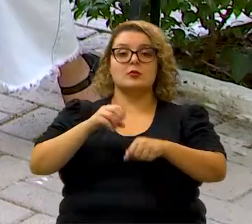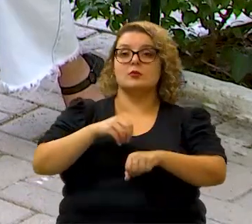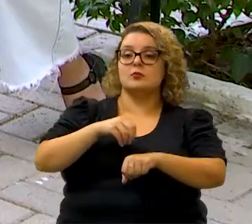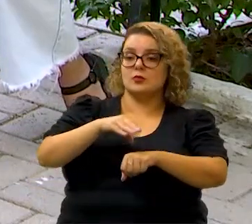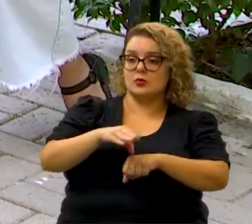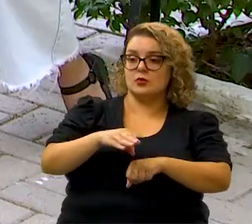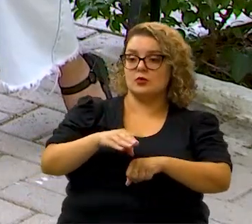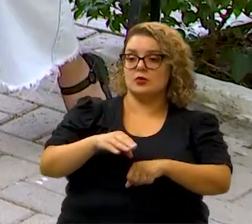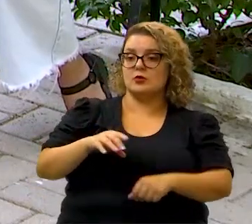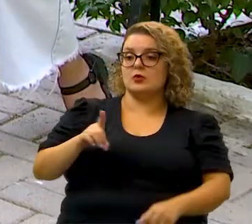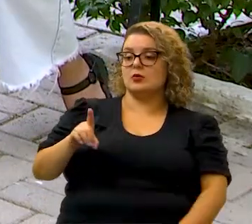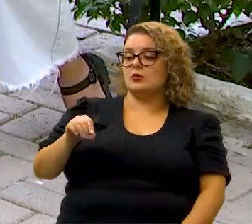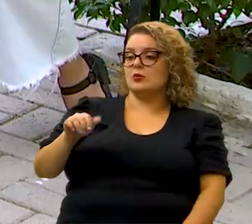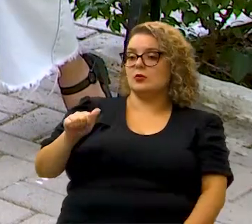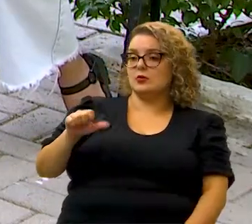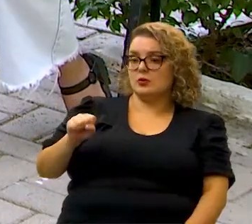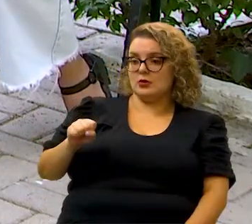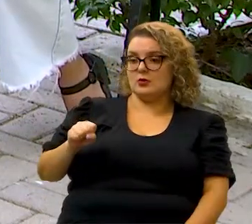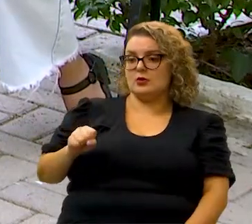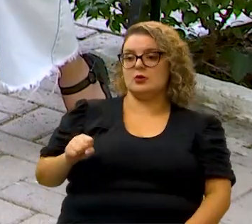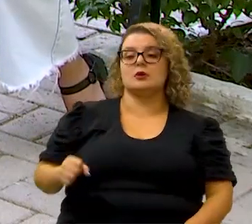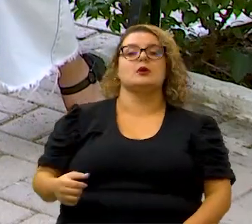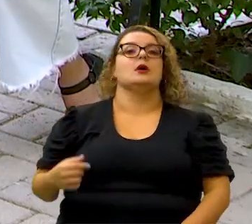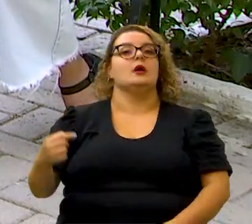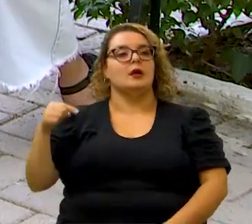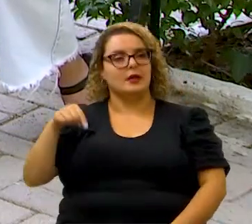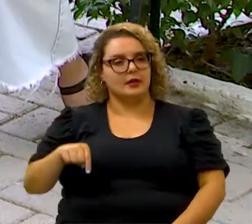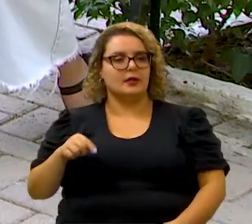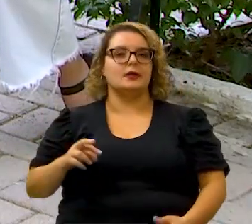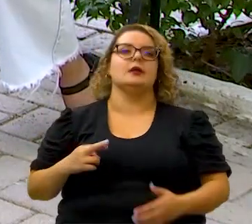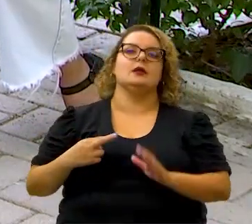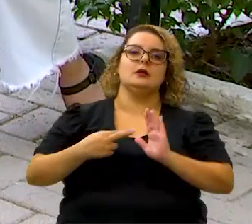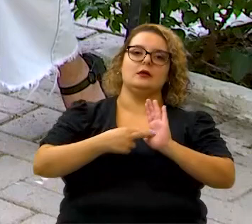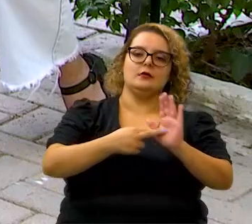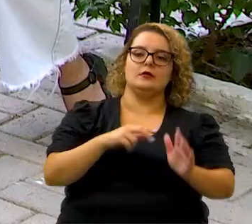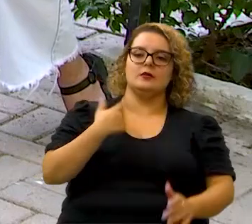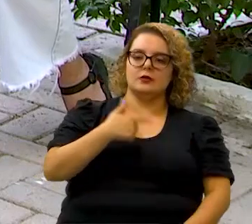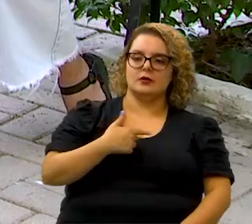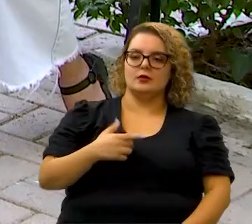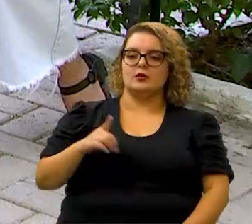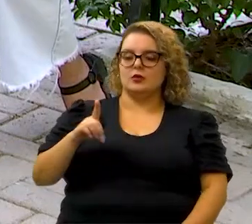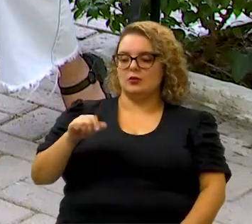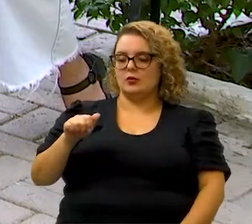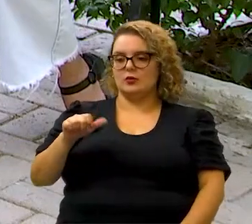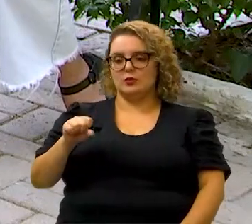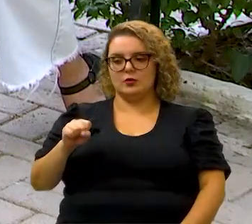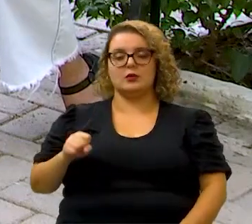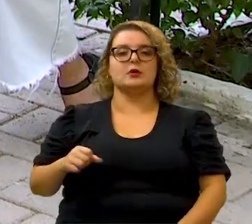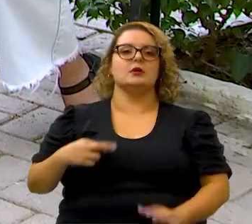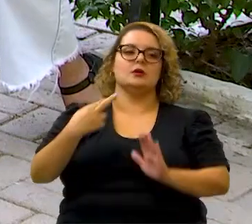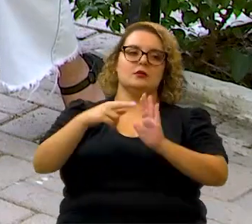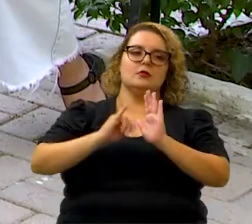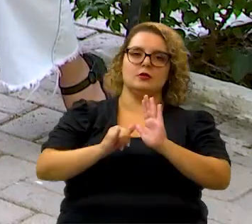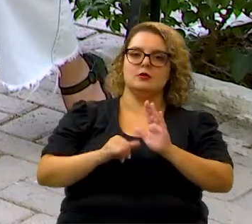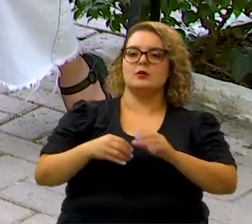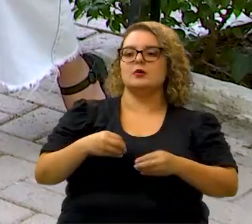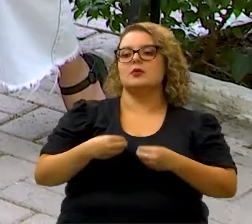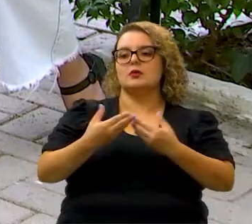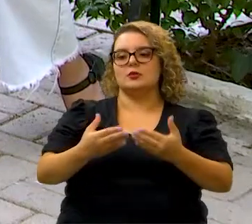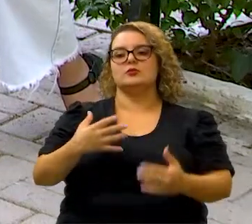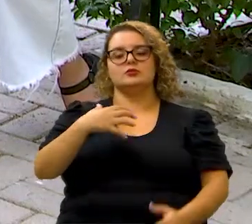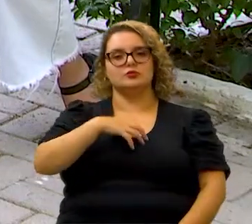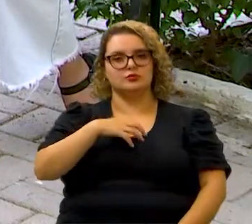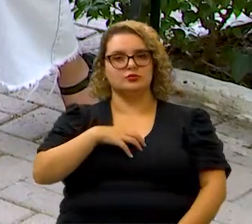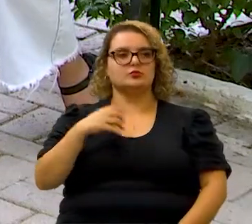também, e fazer um encaminhamento para o DOAS. E aí o DOAS nos referencia. Então, quando o DOAS envia o relatório para